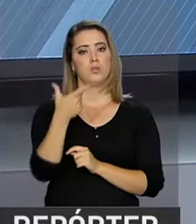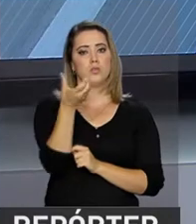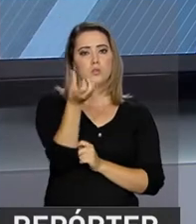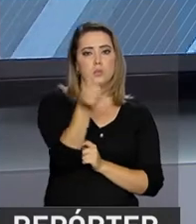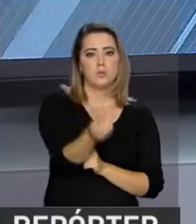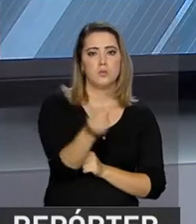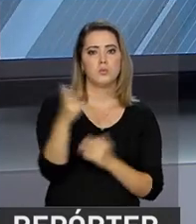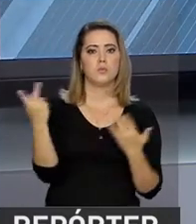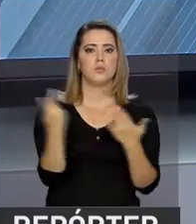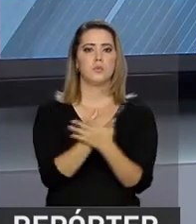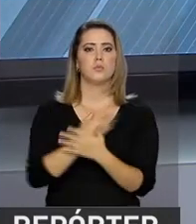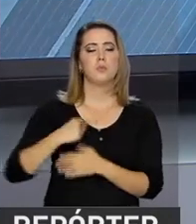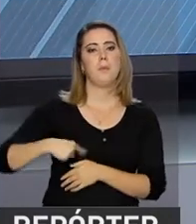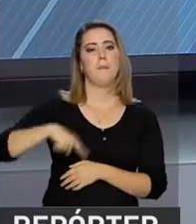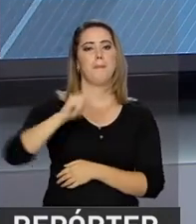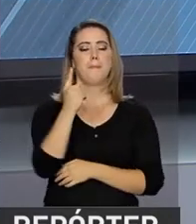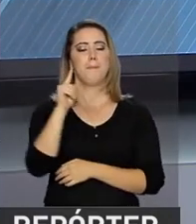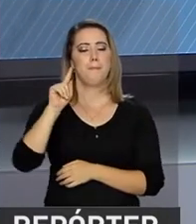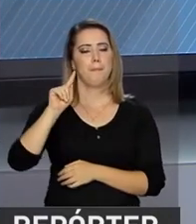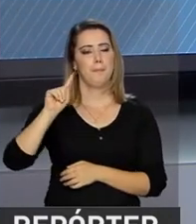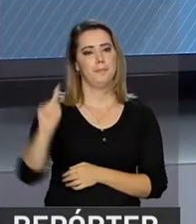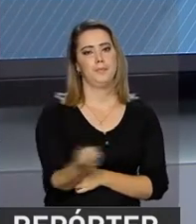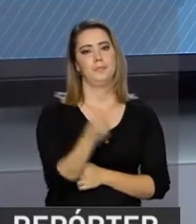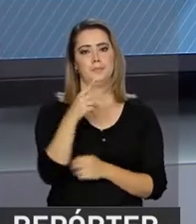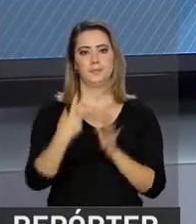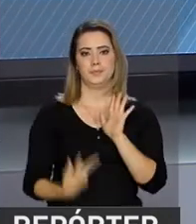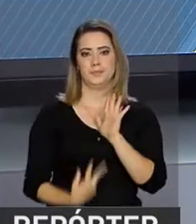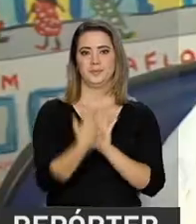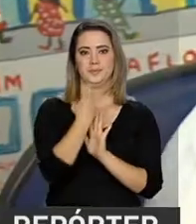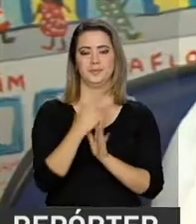2016 foram mais de mil cirurgias